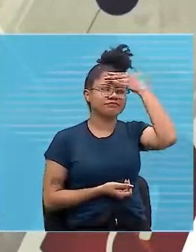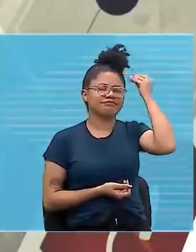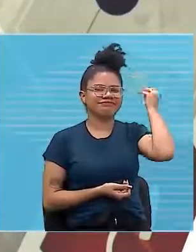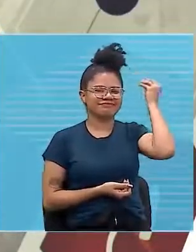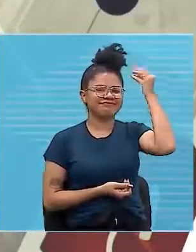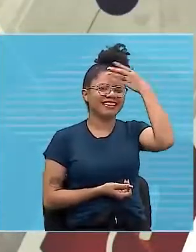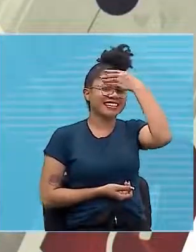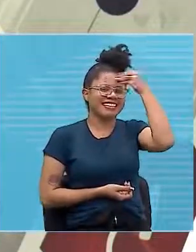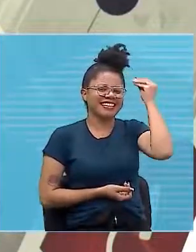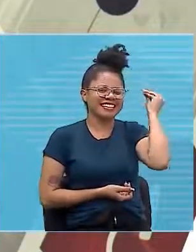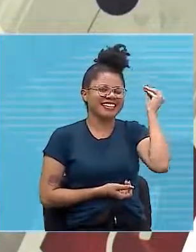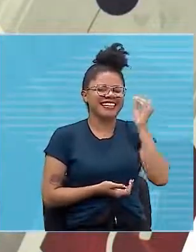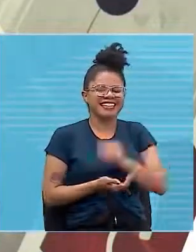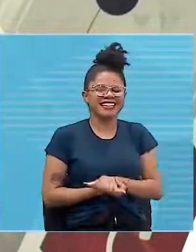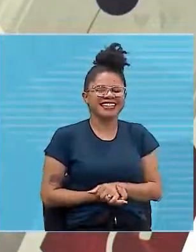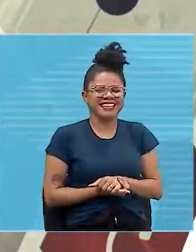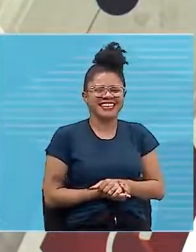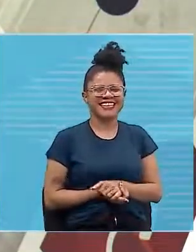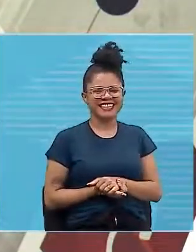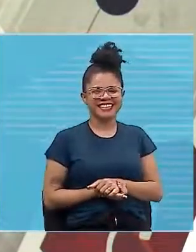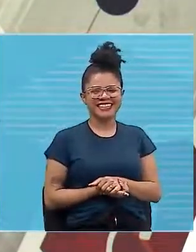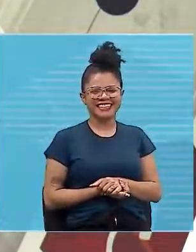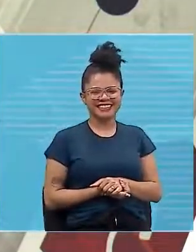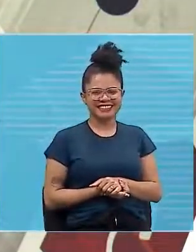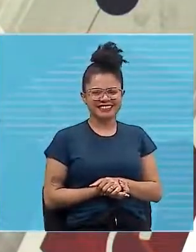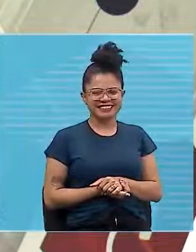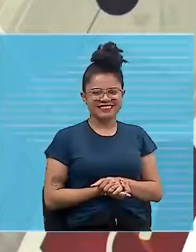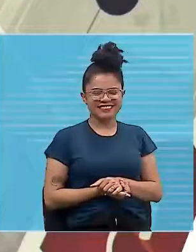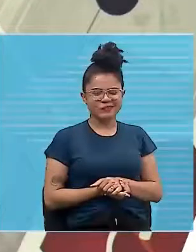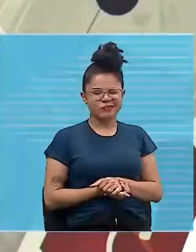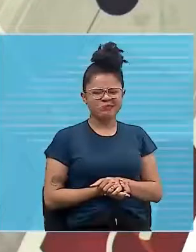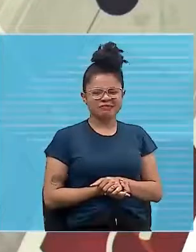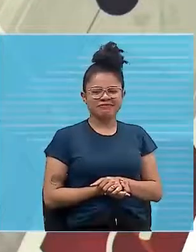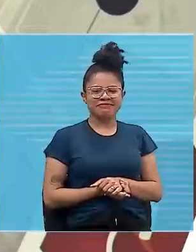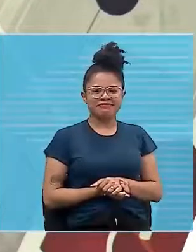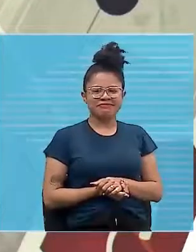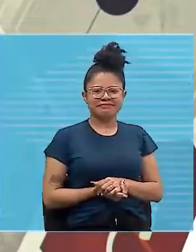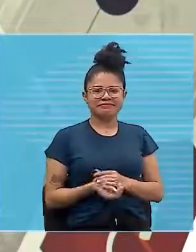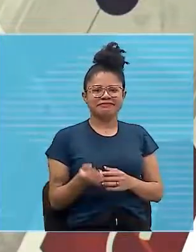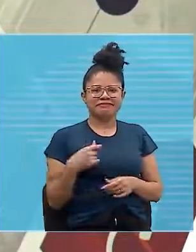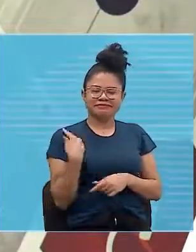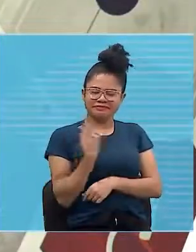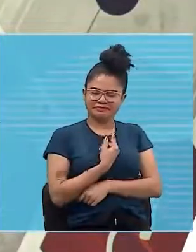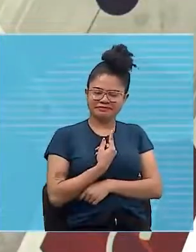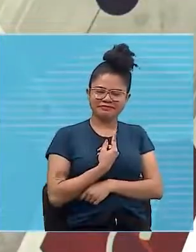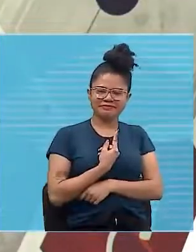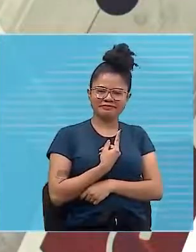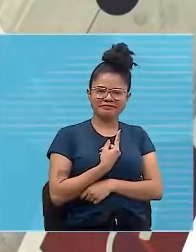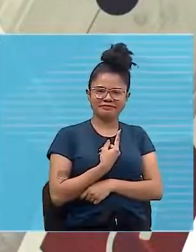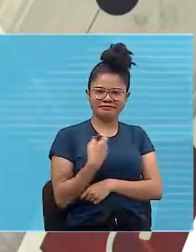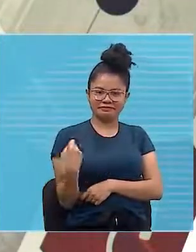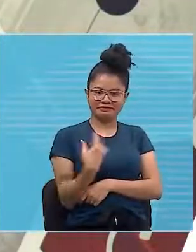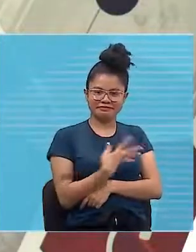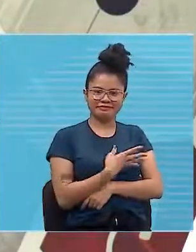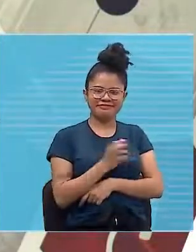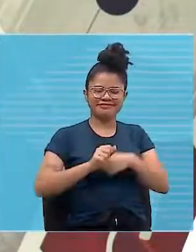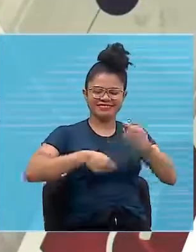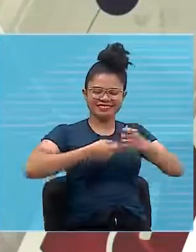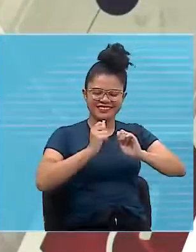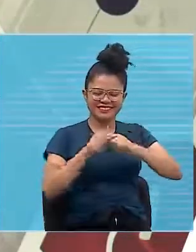esquece entendeu tem que ir na moda mulher que a gente tá muito triste então